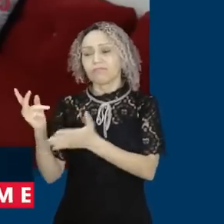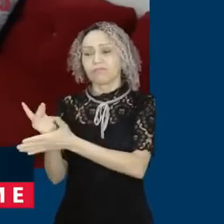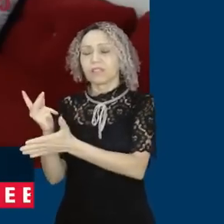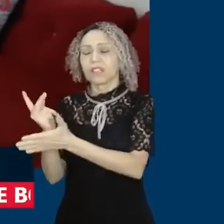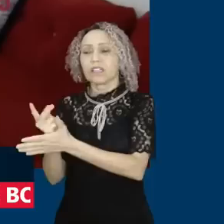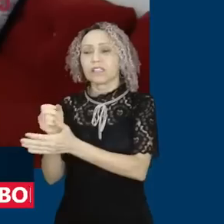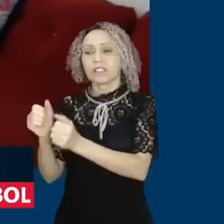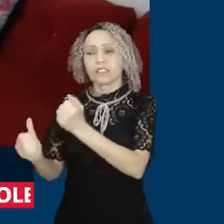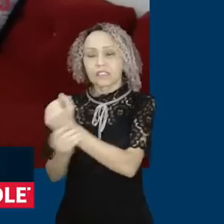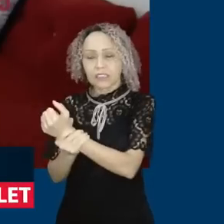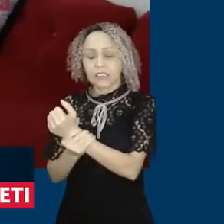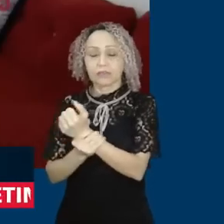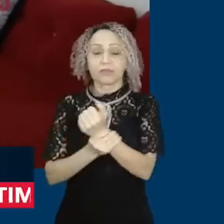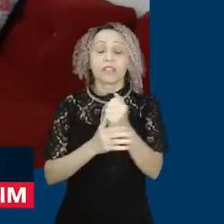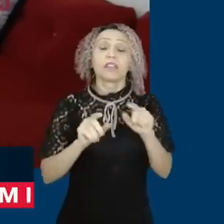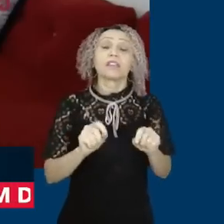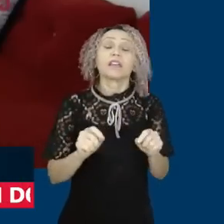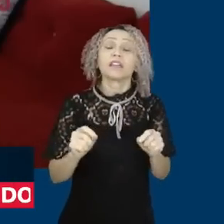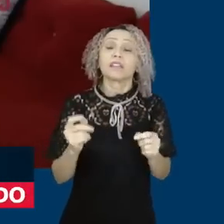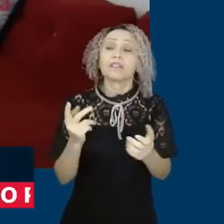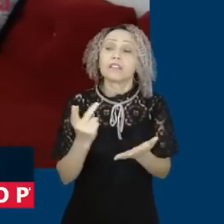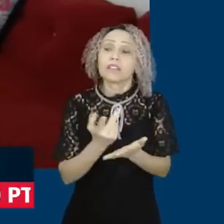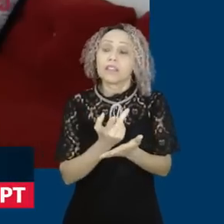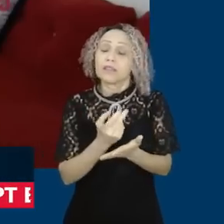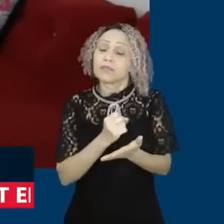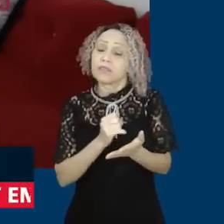atender novamente a população com uma injeção